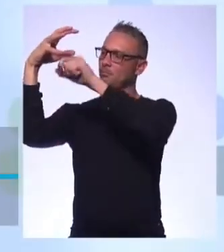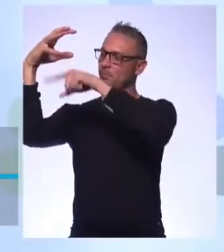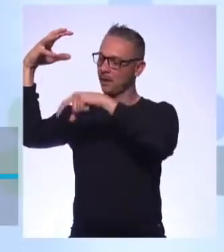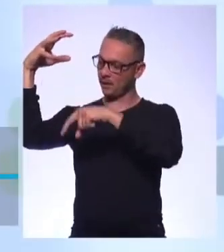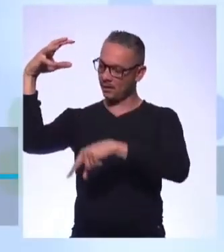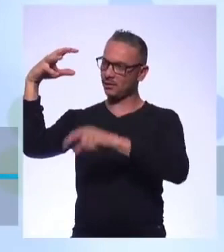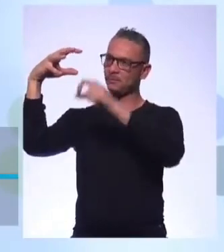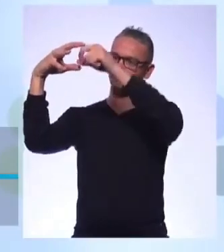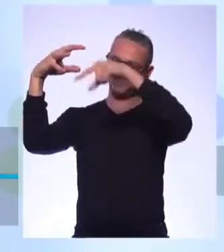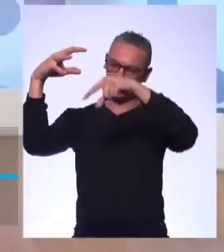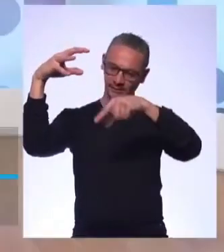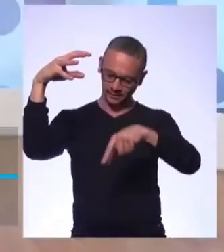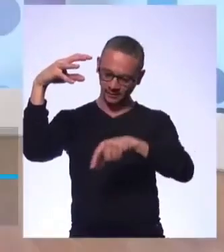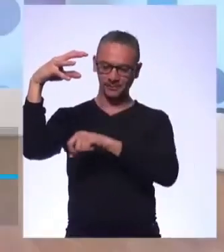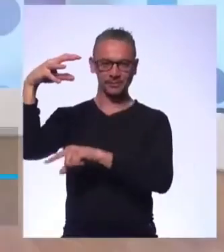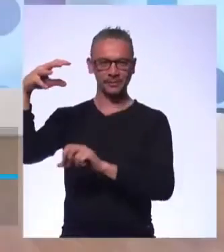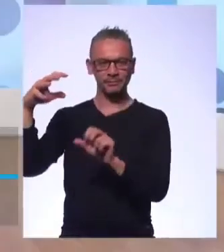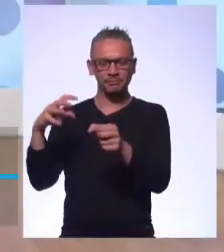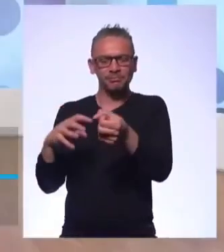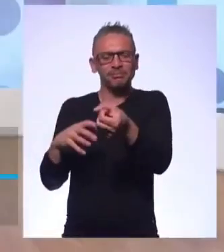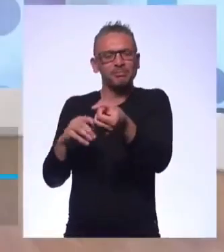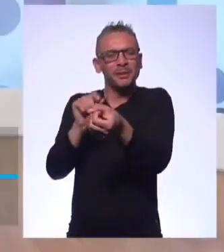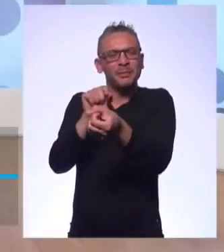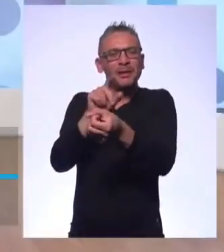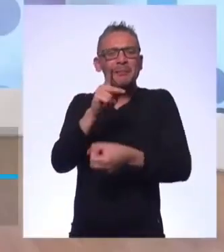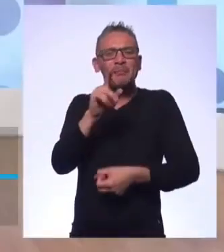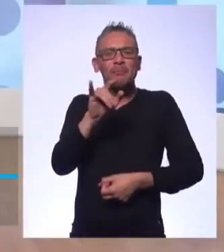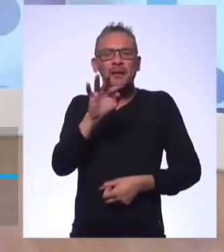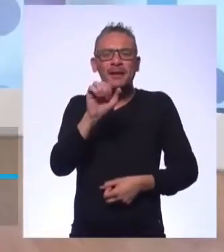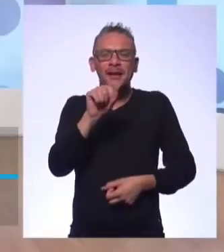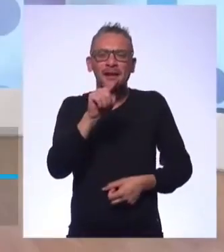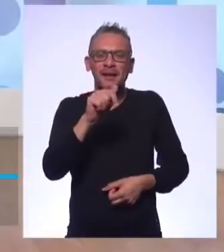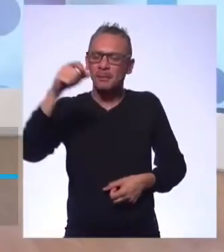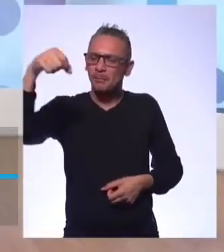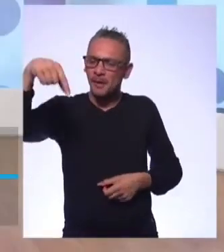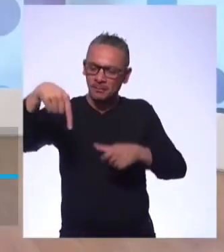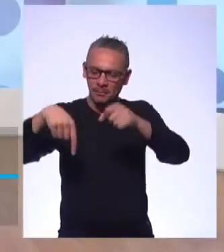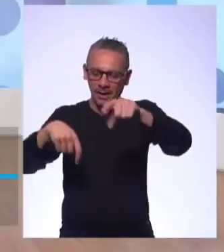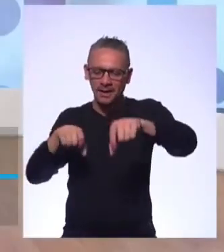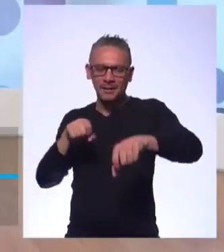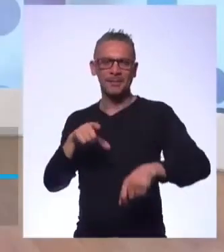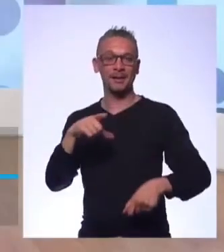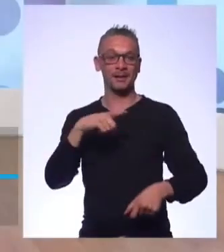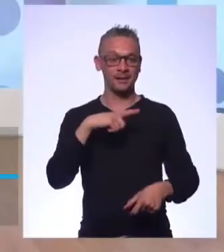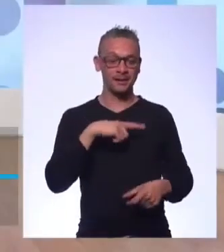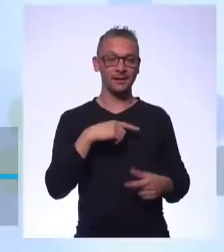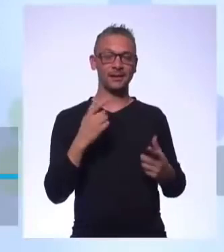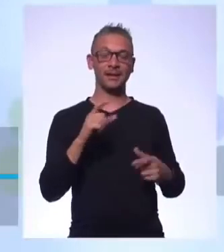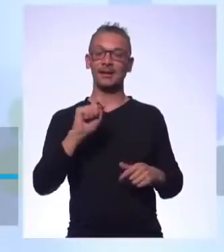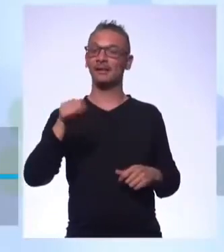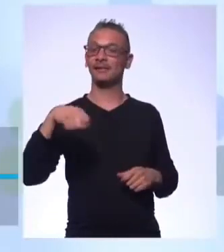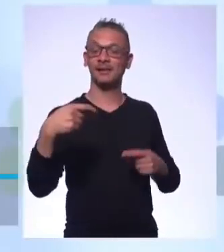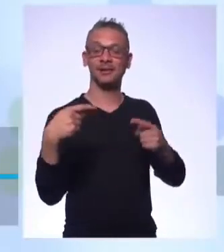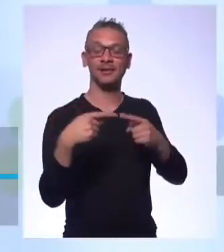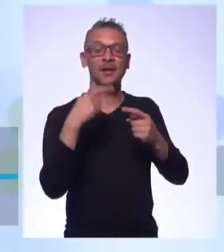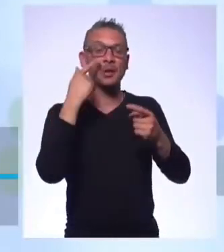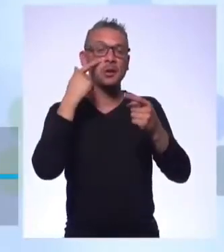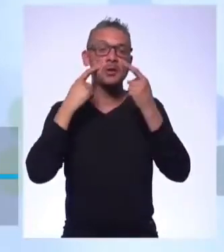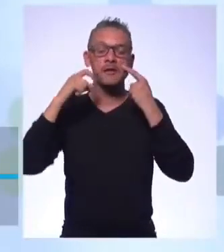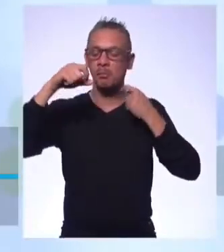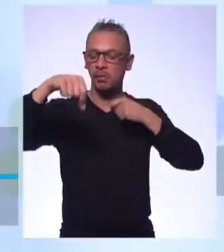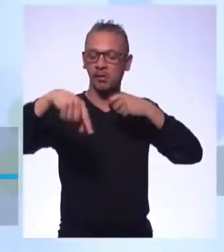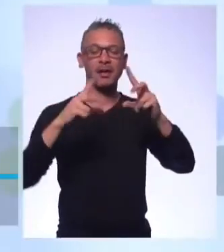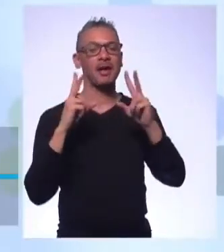chão inteiro fica, E né? são pequenininhas, parecem gotinhas Lágrimas, assim. né? É Então, a coisa mais bonitinha. chorar as pitangas é chorar muito, né?